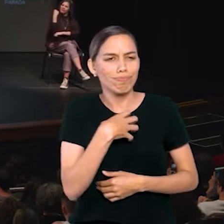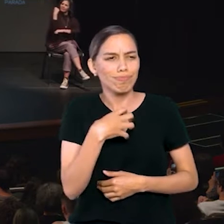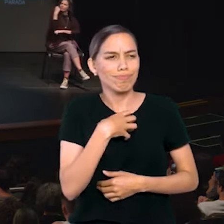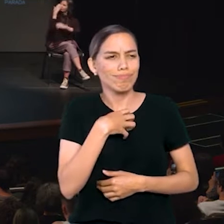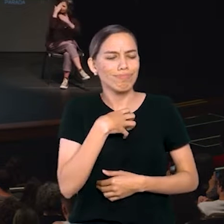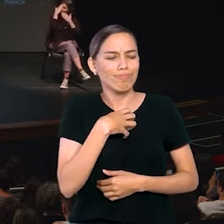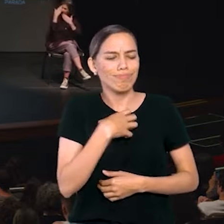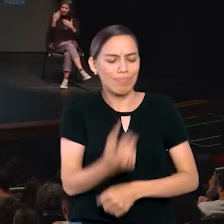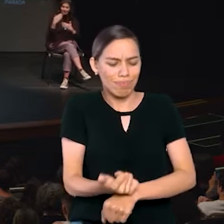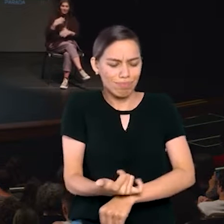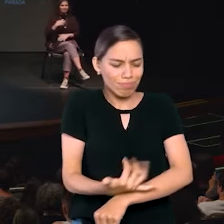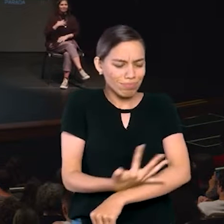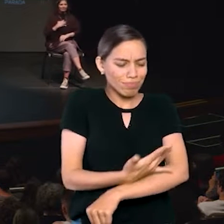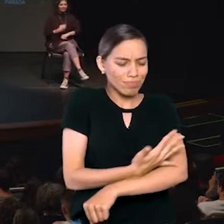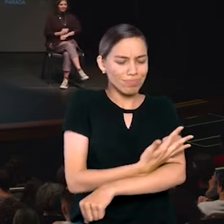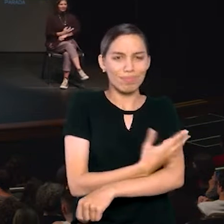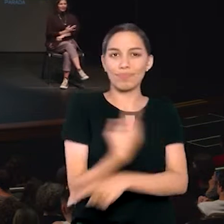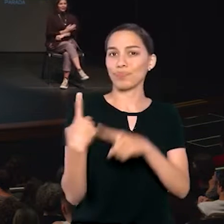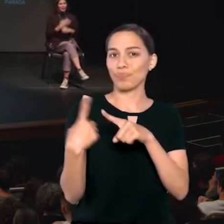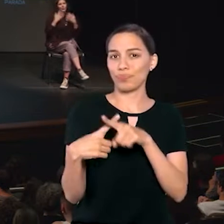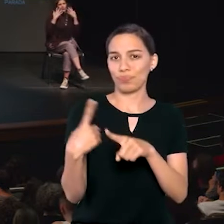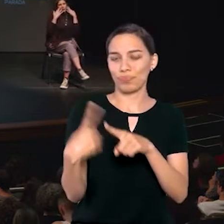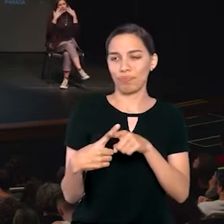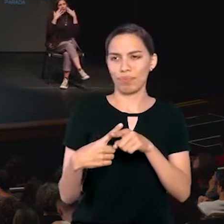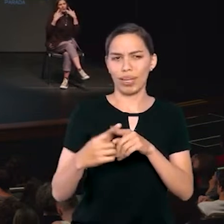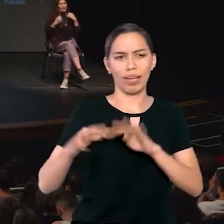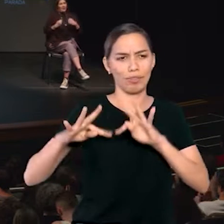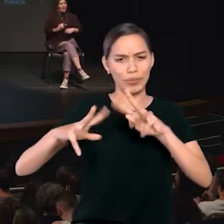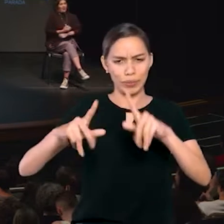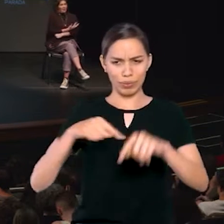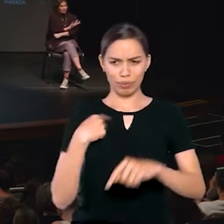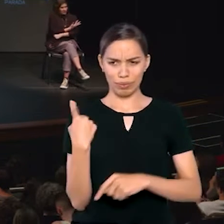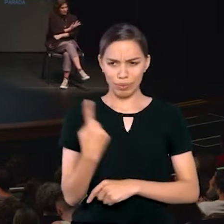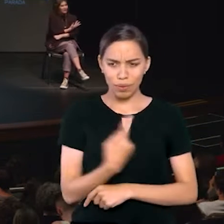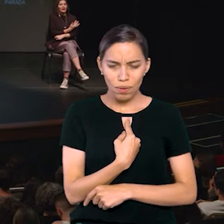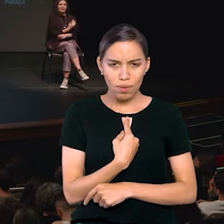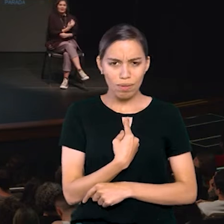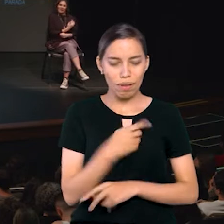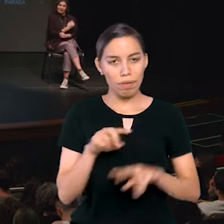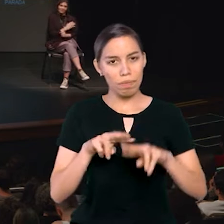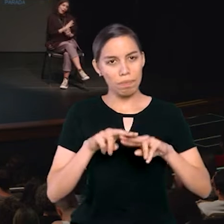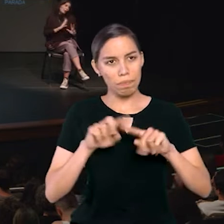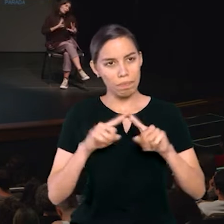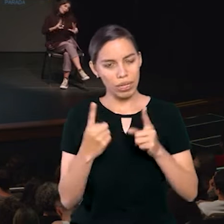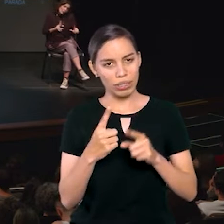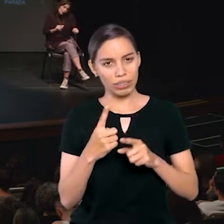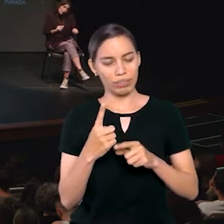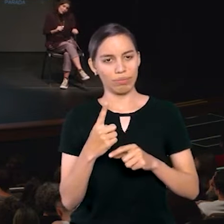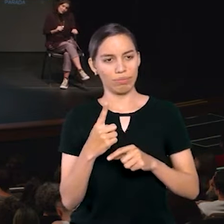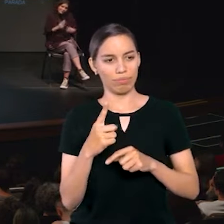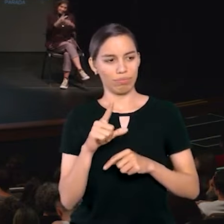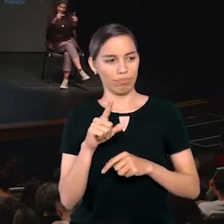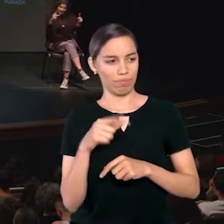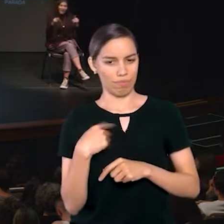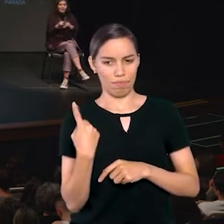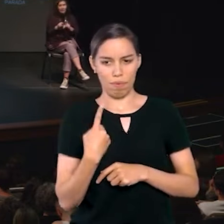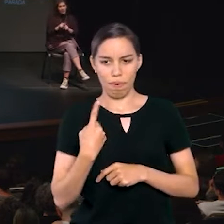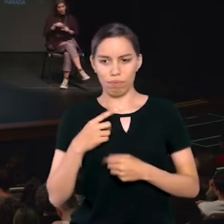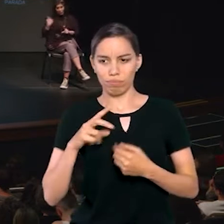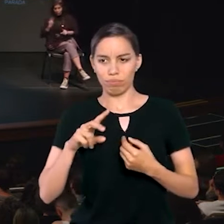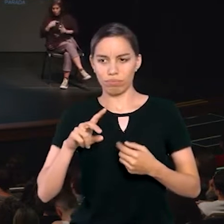muito emocionada porque acho que para todos nós, mas especialmente para nós indígenas, para a nossa